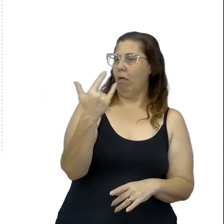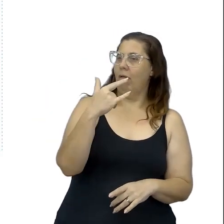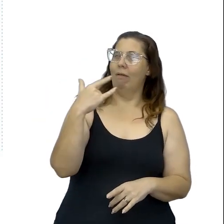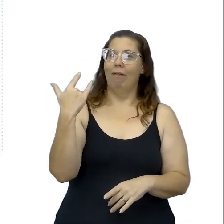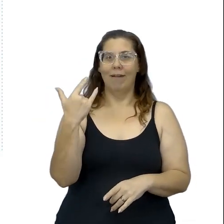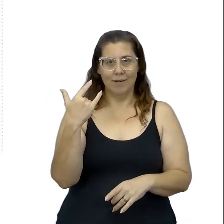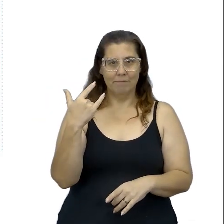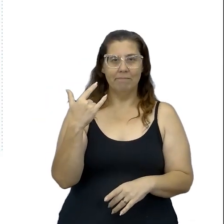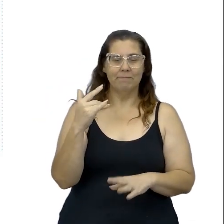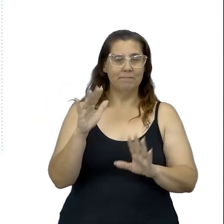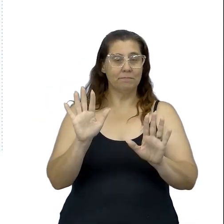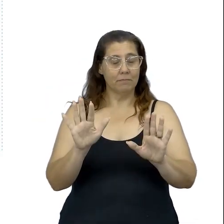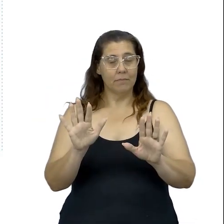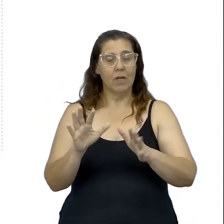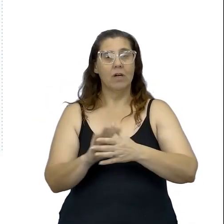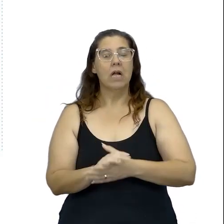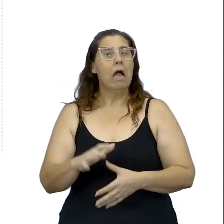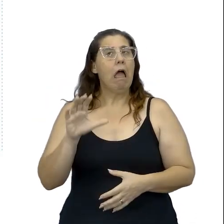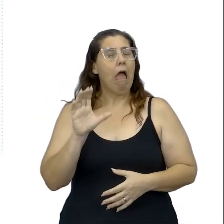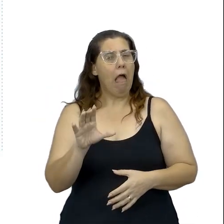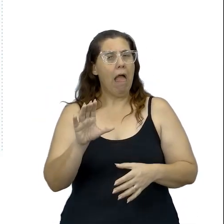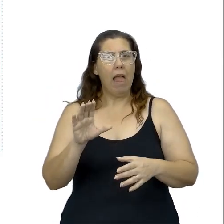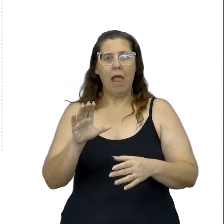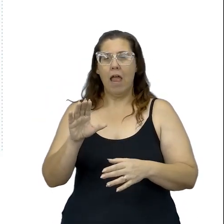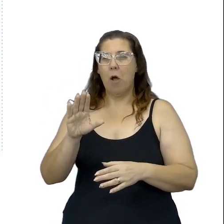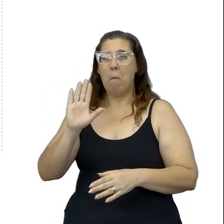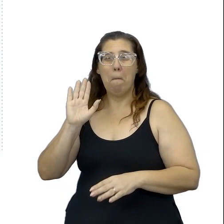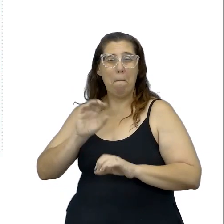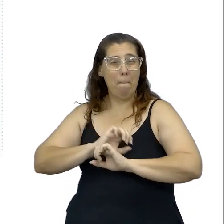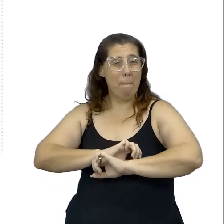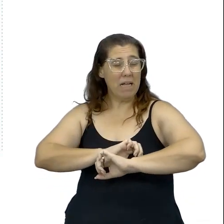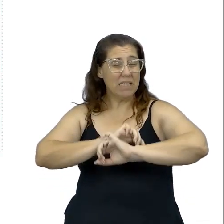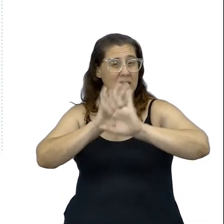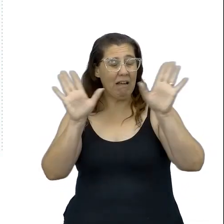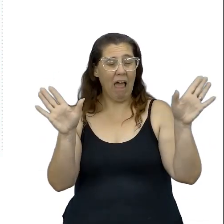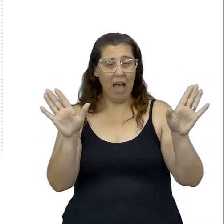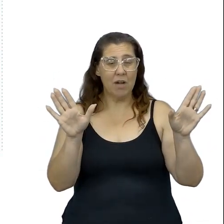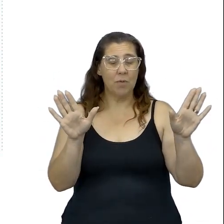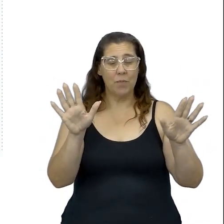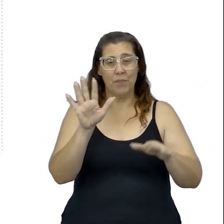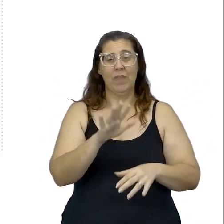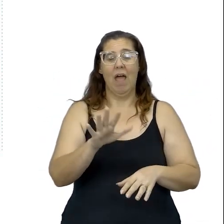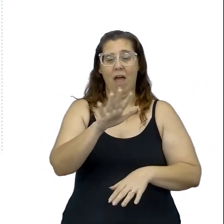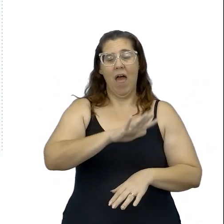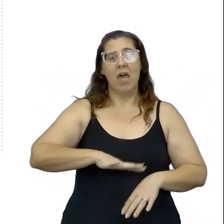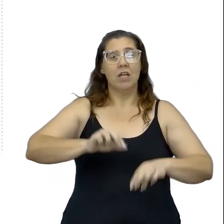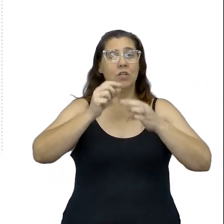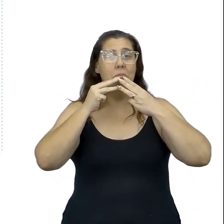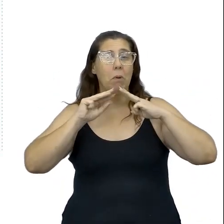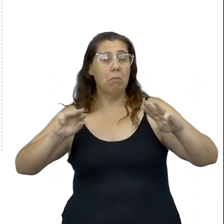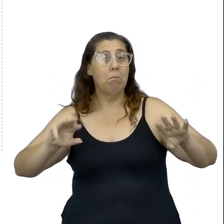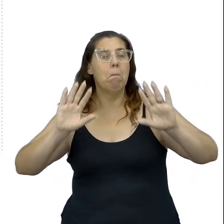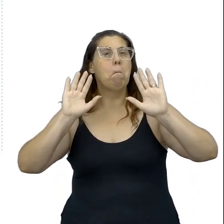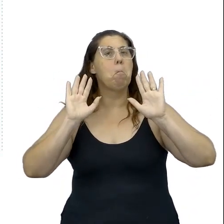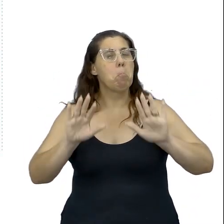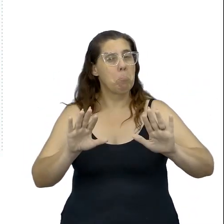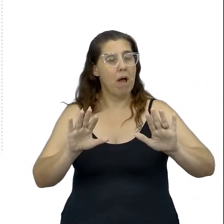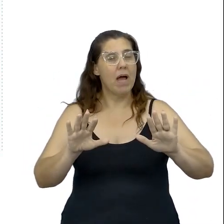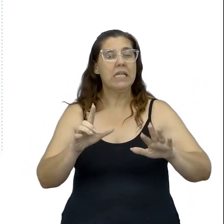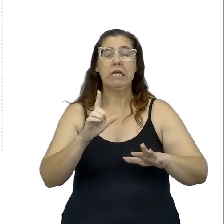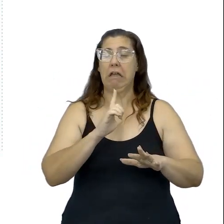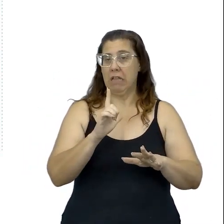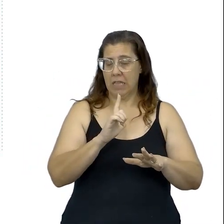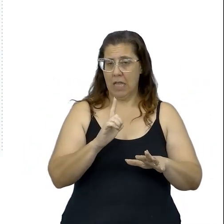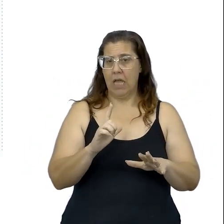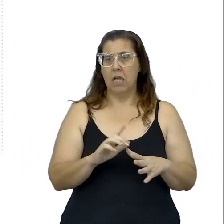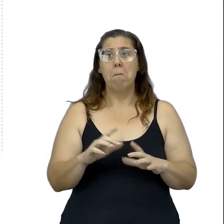pensamento, é um dos pontos mais evidentes nos textos publicitários. Mas para que ele coexista,